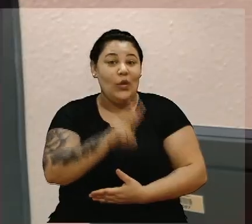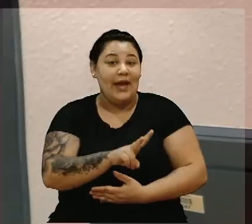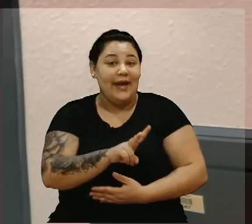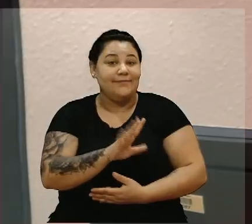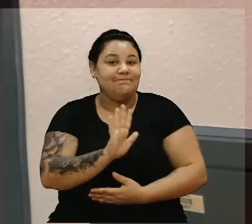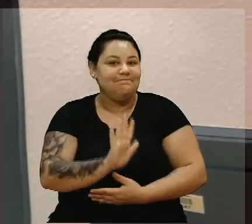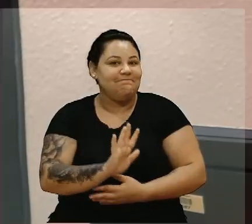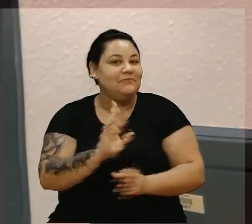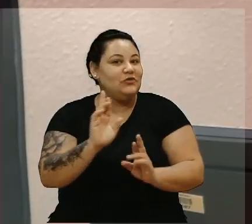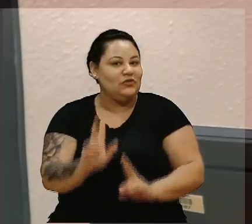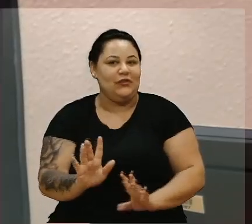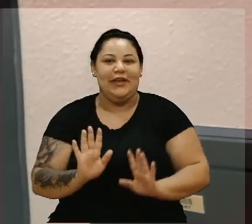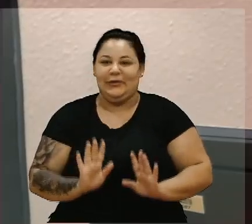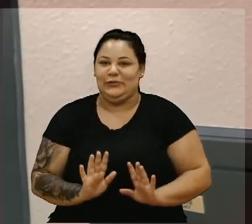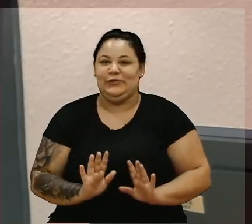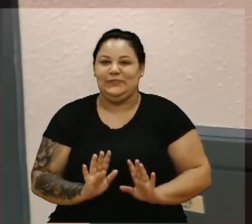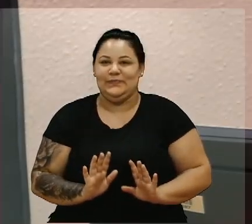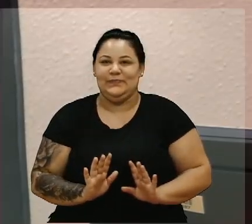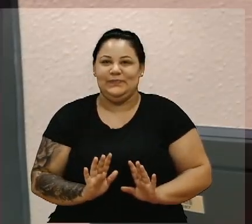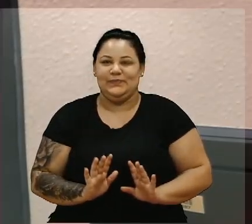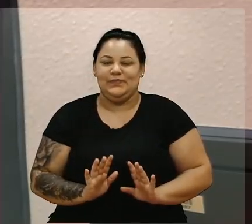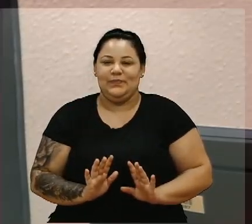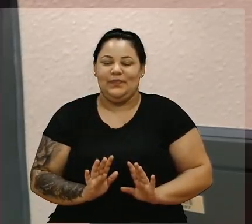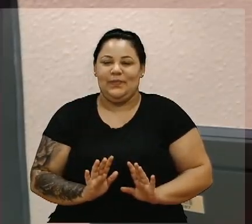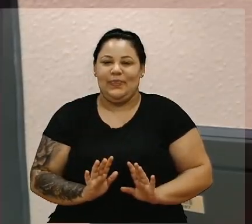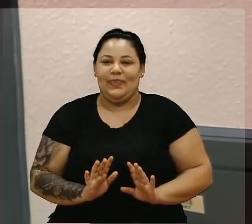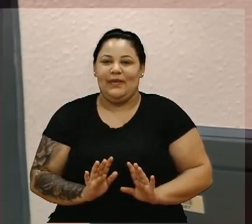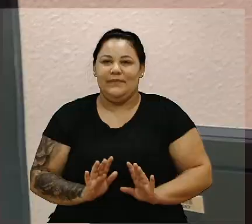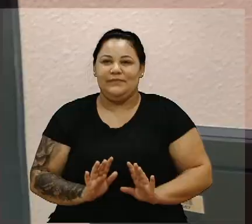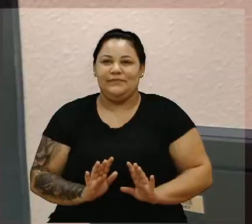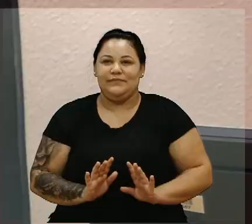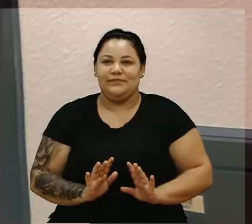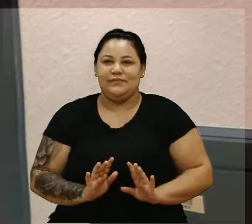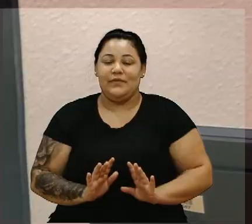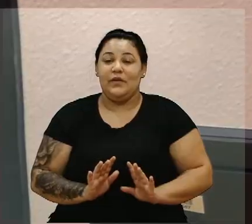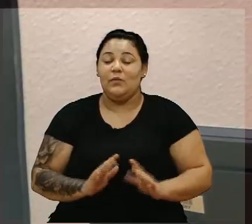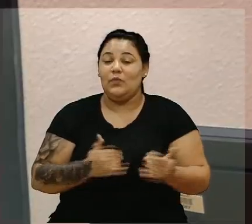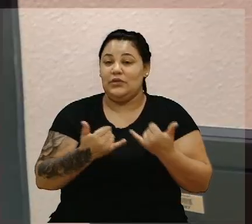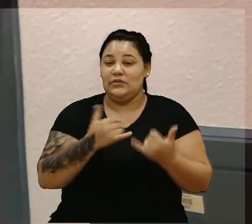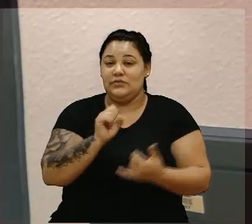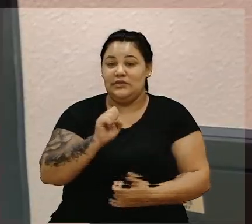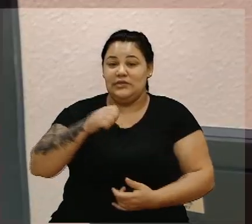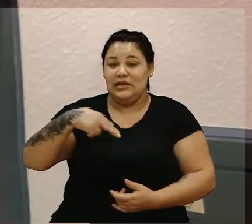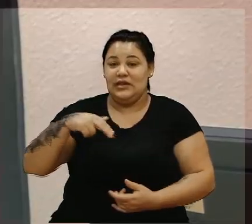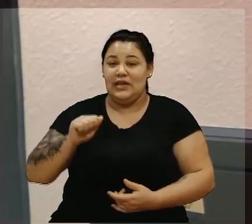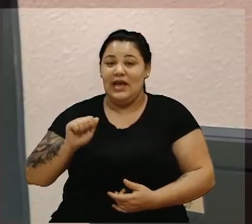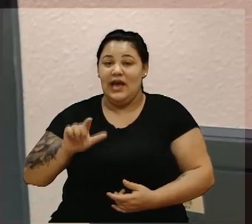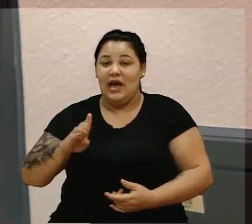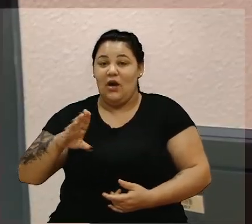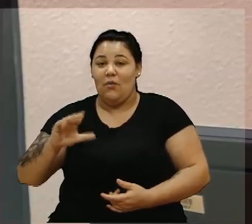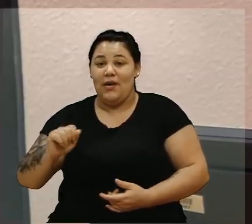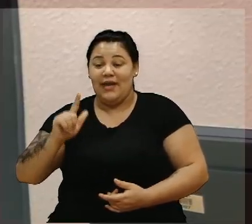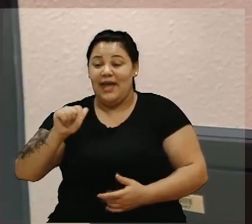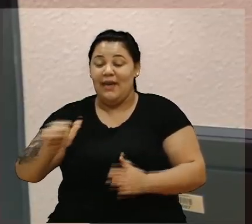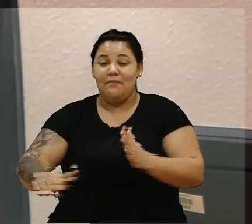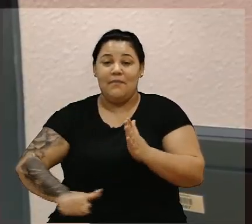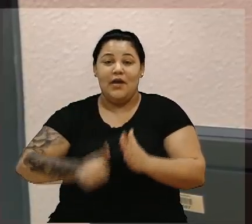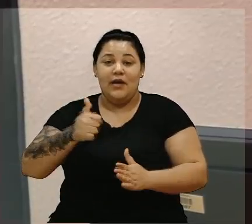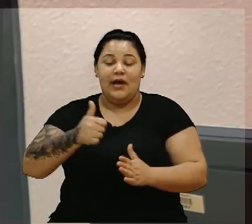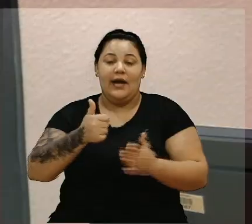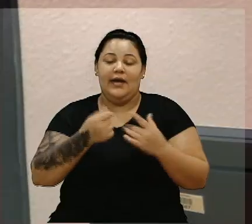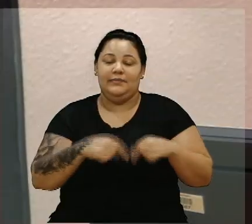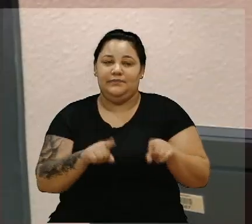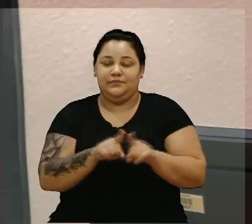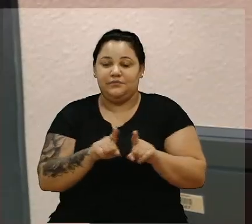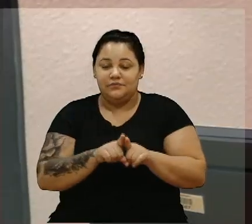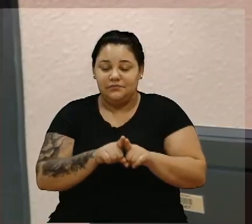determinado situação, uma imagem. O Senalba, ele procura o quê? Melhorar o todo, as condições de